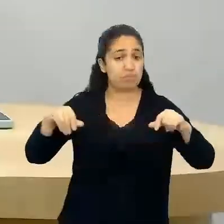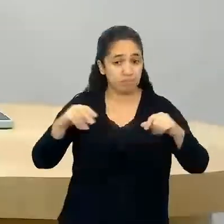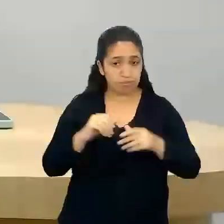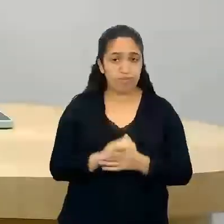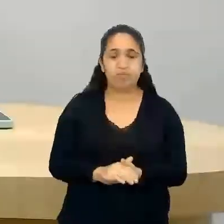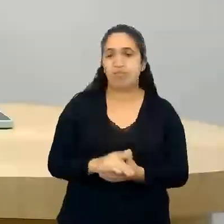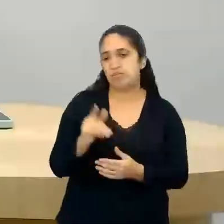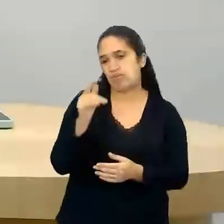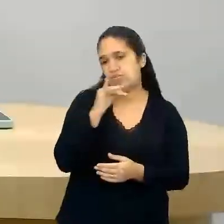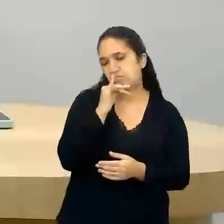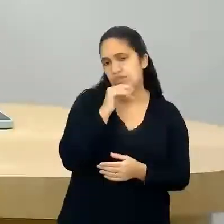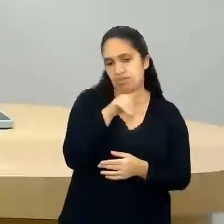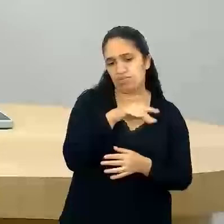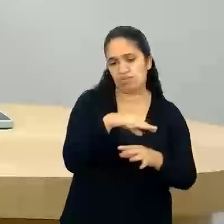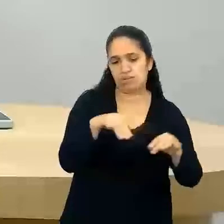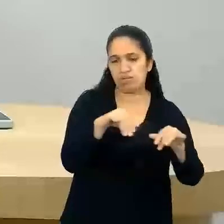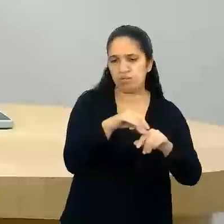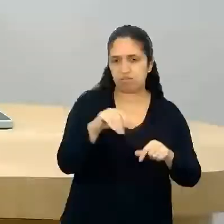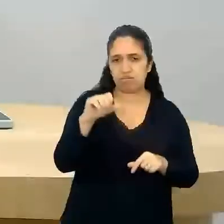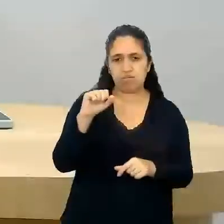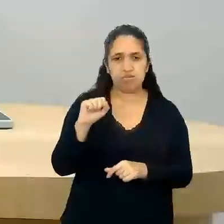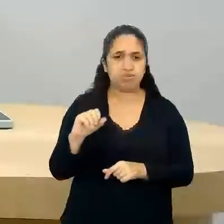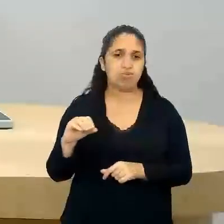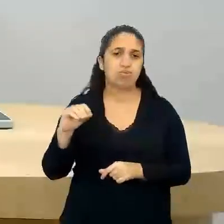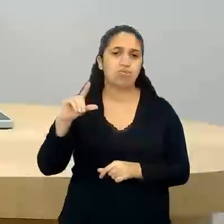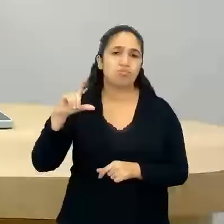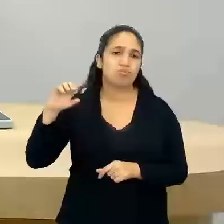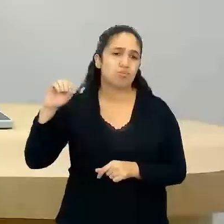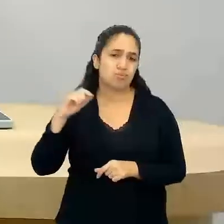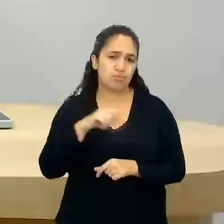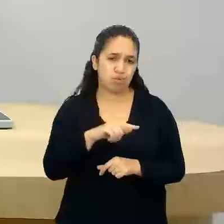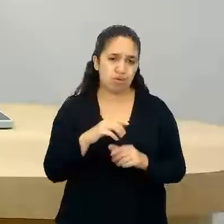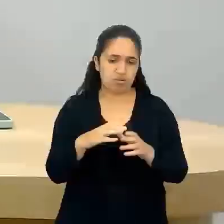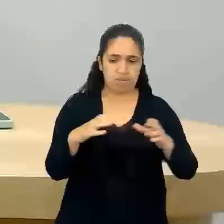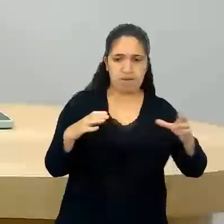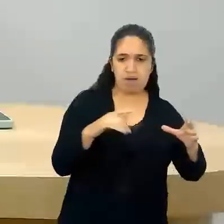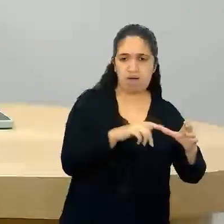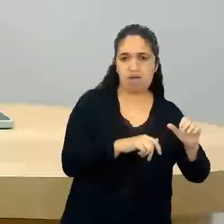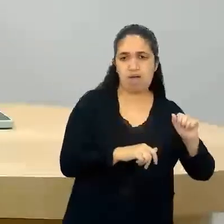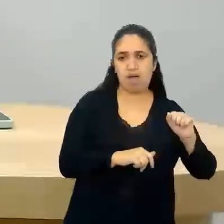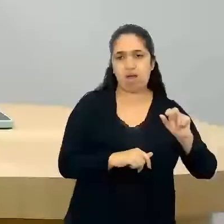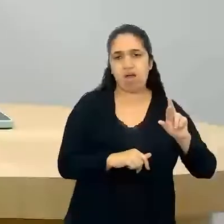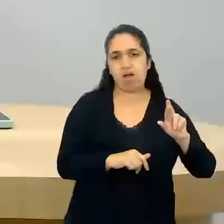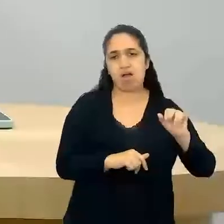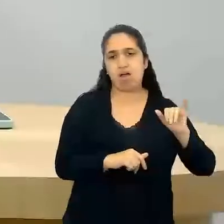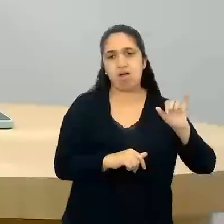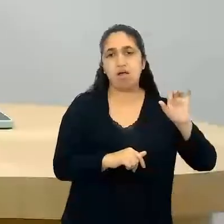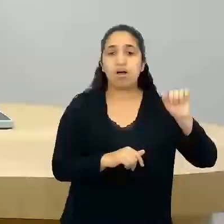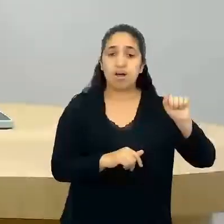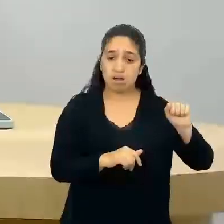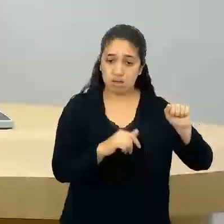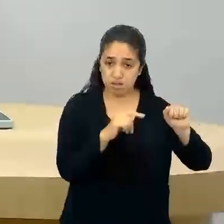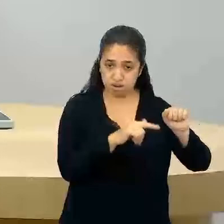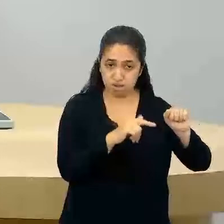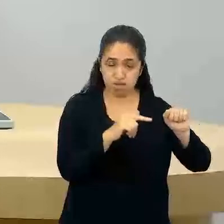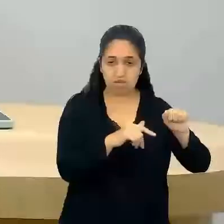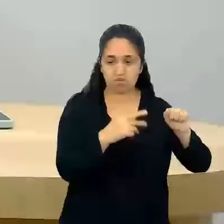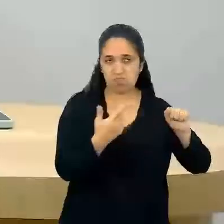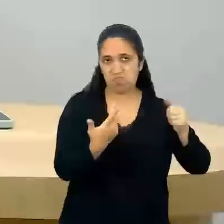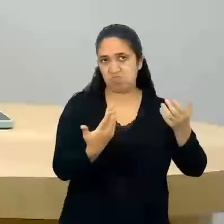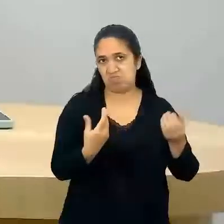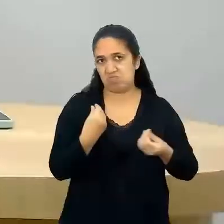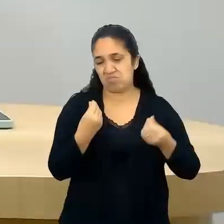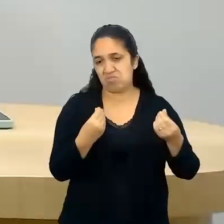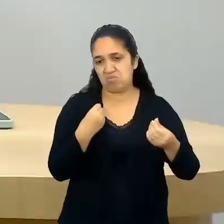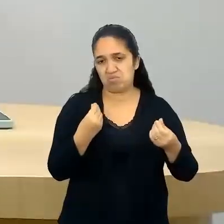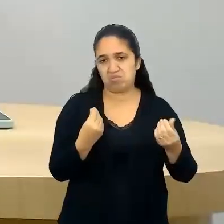se você tem um solo, né, na qual a grande quantidade aí é de areia, né, então, logicamente, ele não tem aí uma tendência